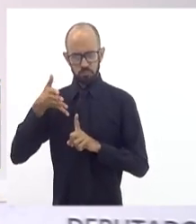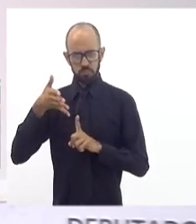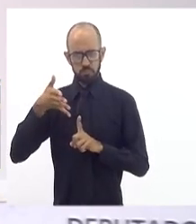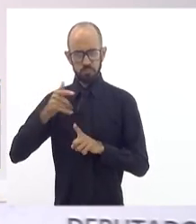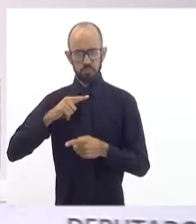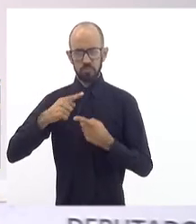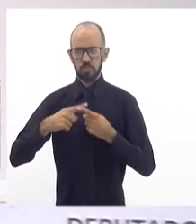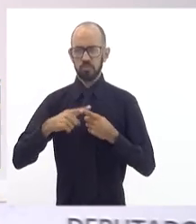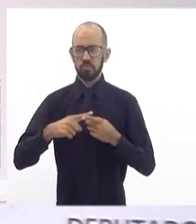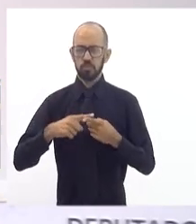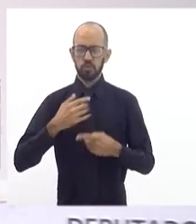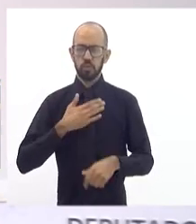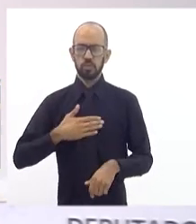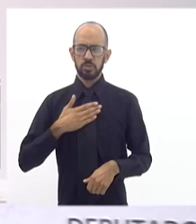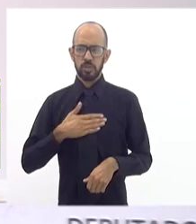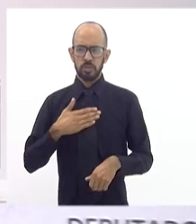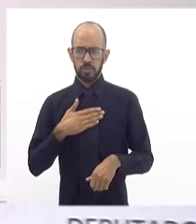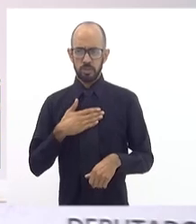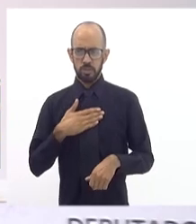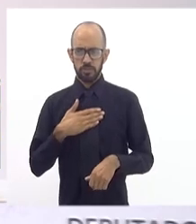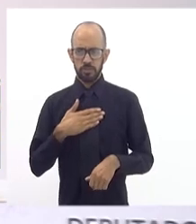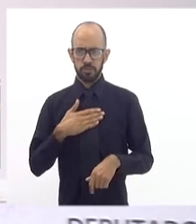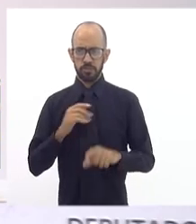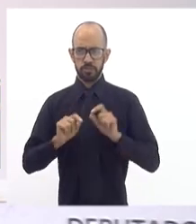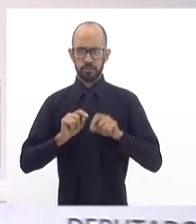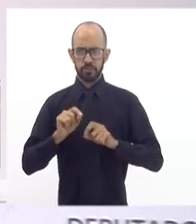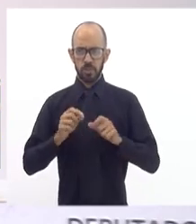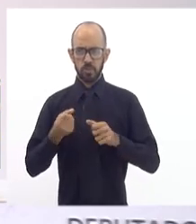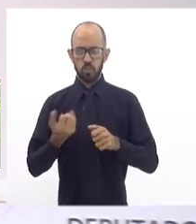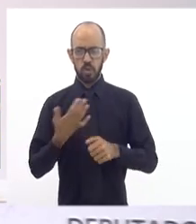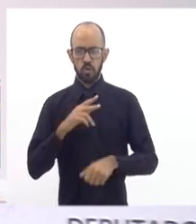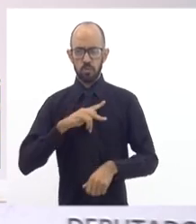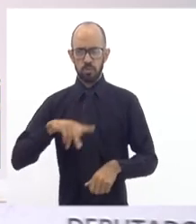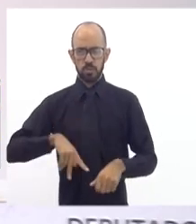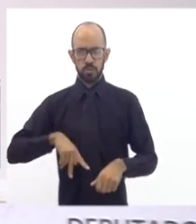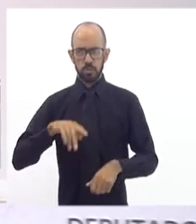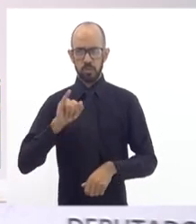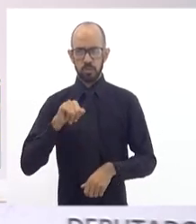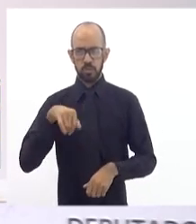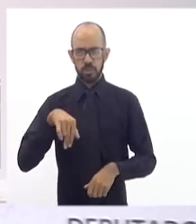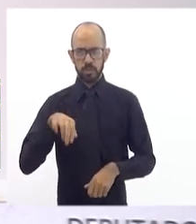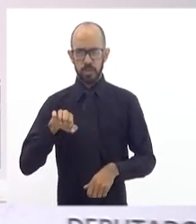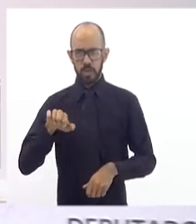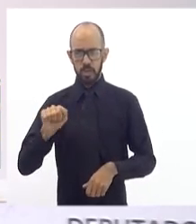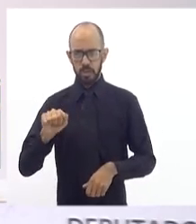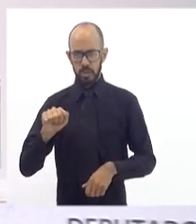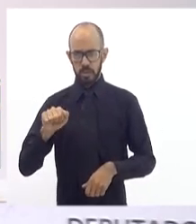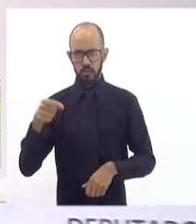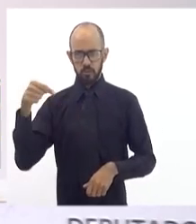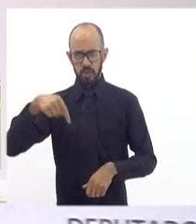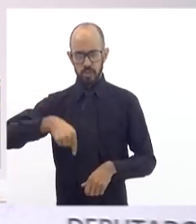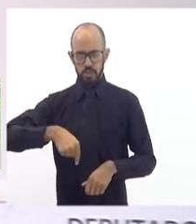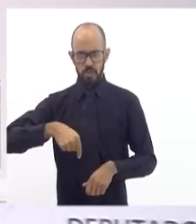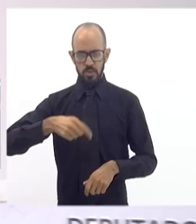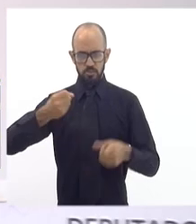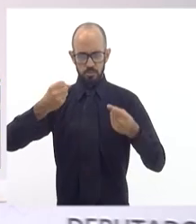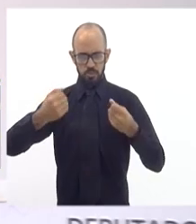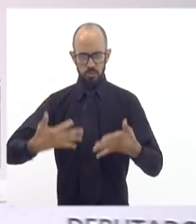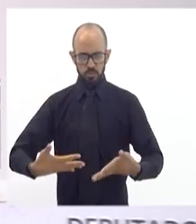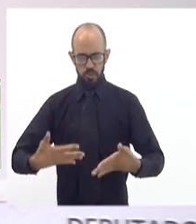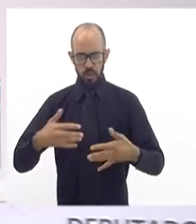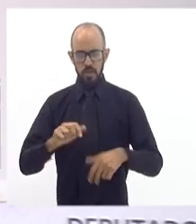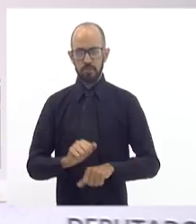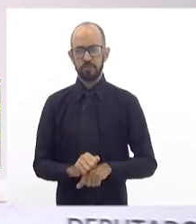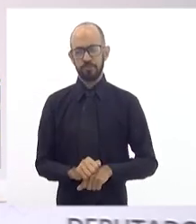porque eu gostaria que quando o presidente do Inea viesse aqui expor ele